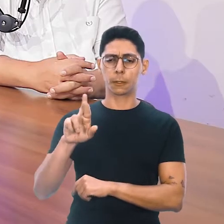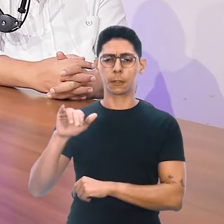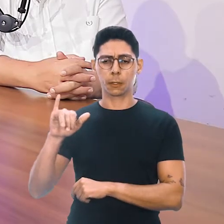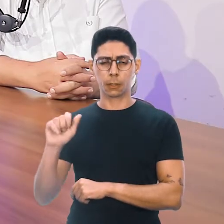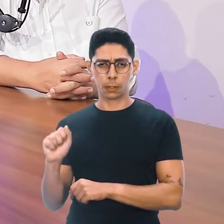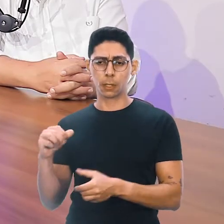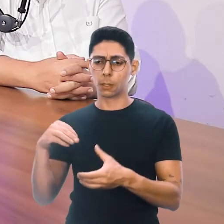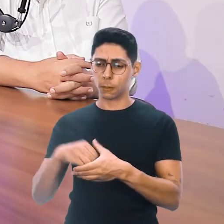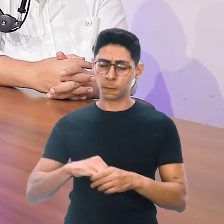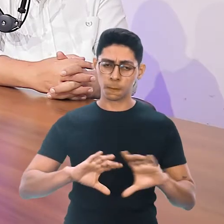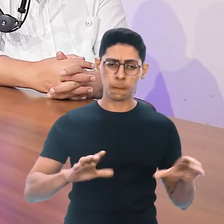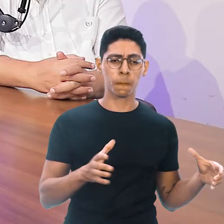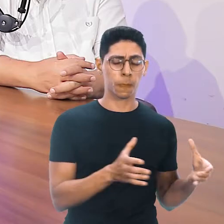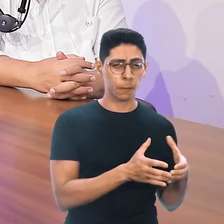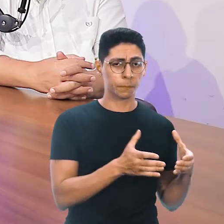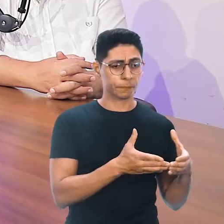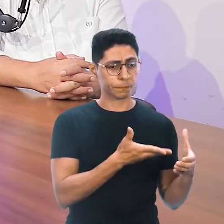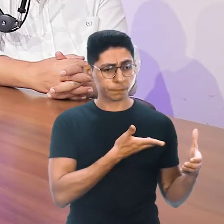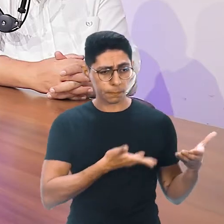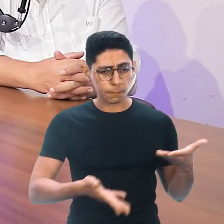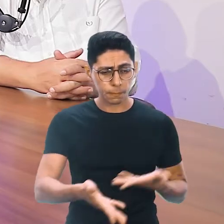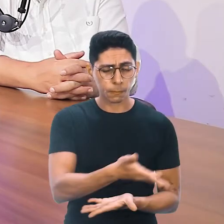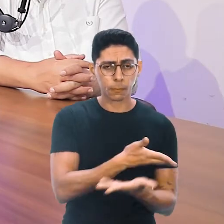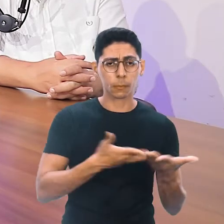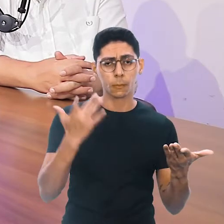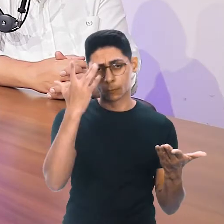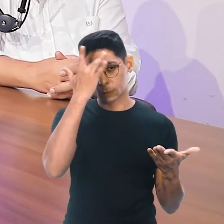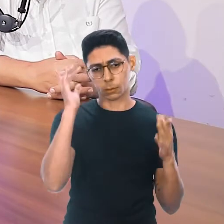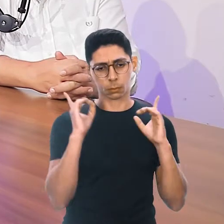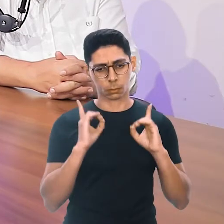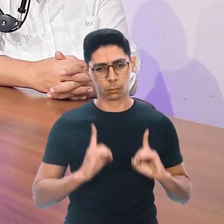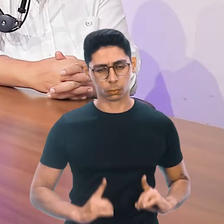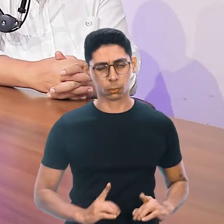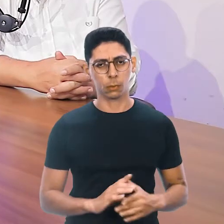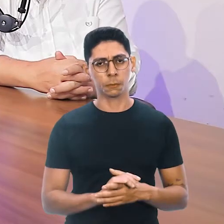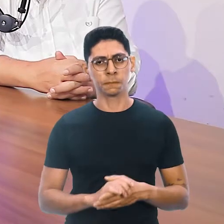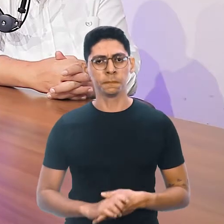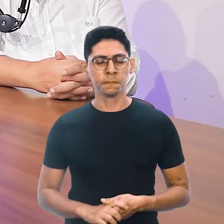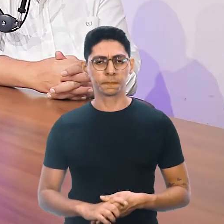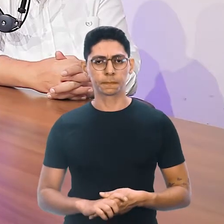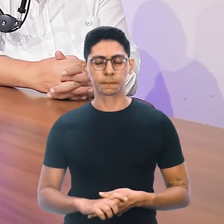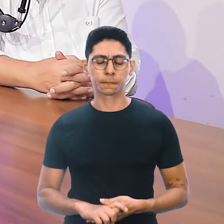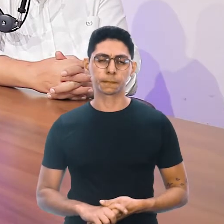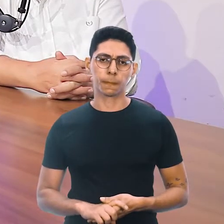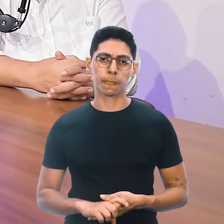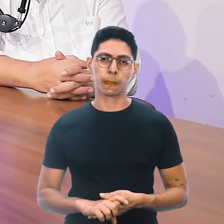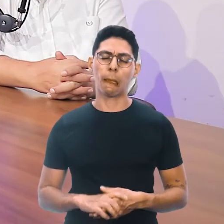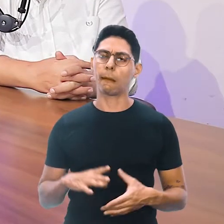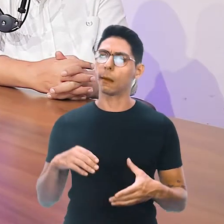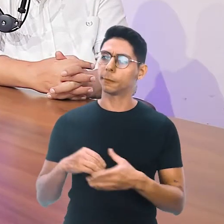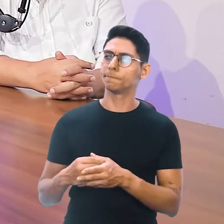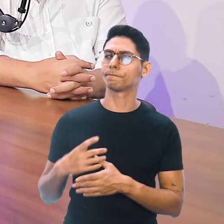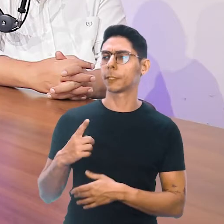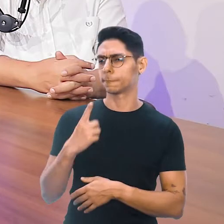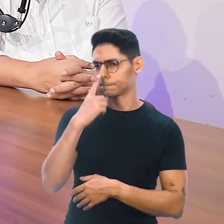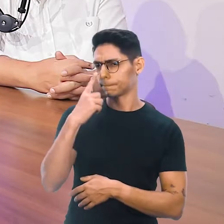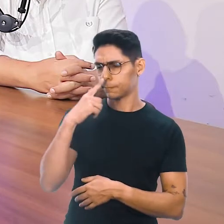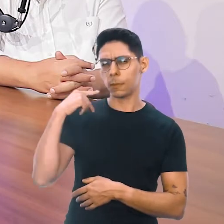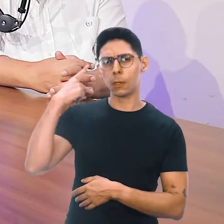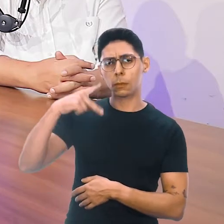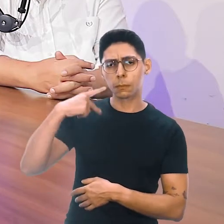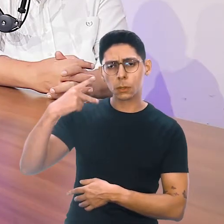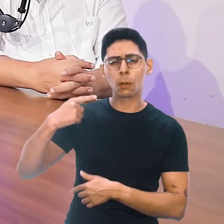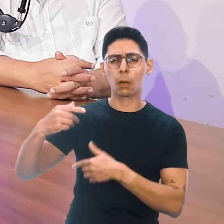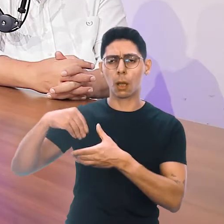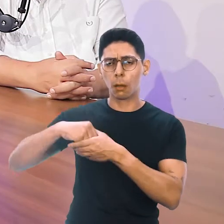da Fraternidade Cristã de Pessoas com Deficiência também, e era ligado ali às pastorais, né, as pastorais